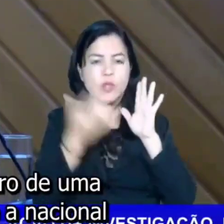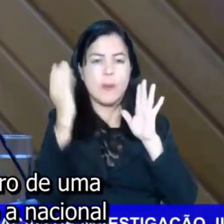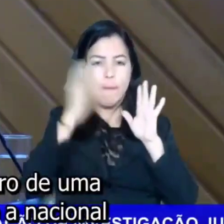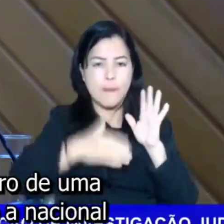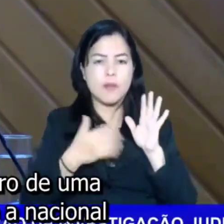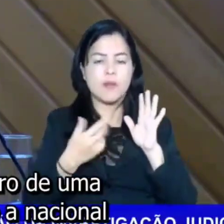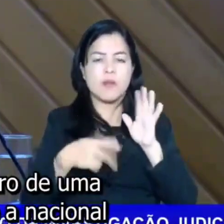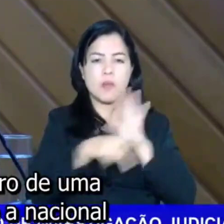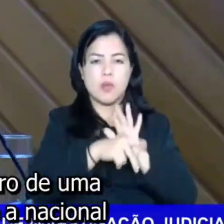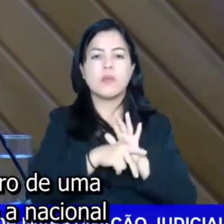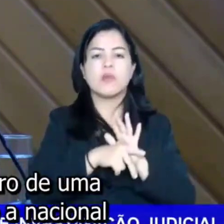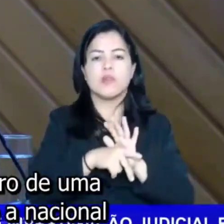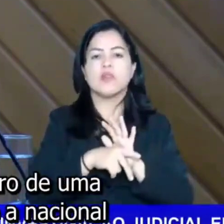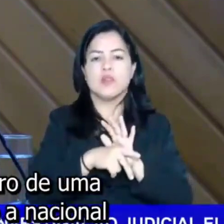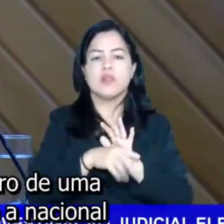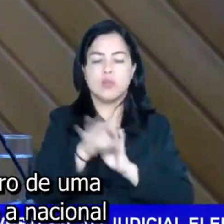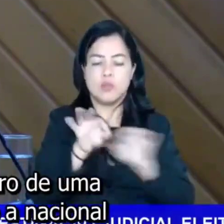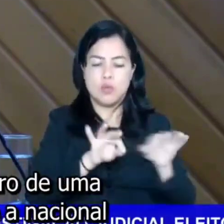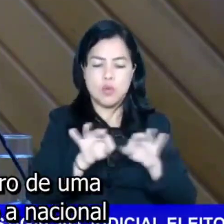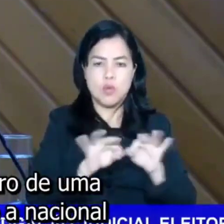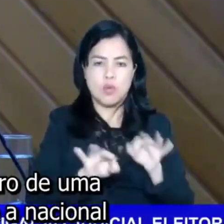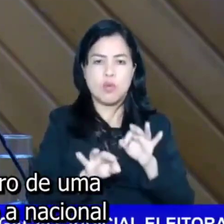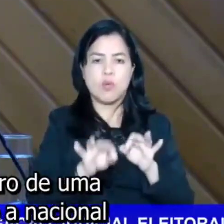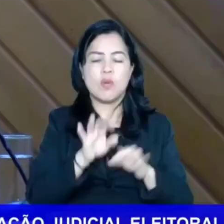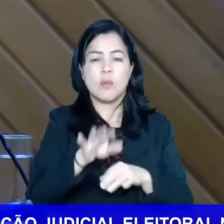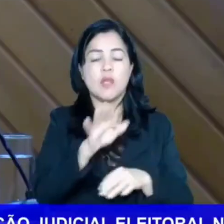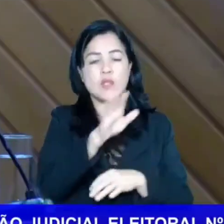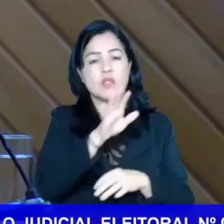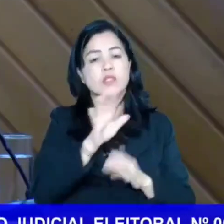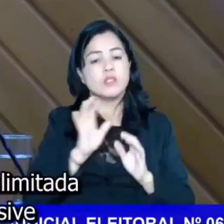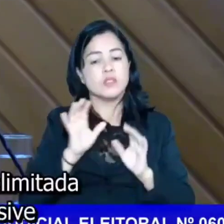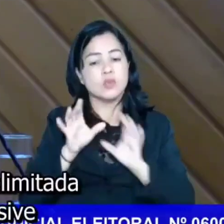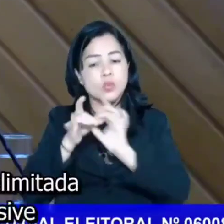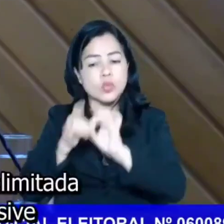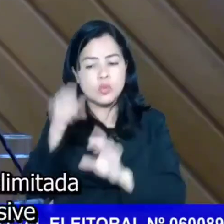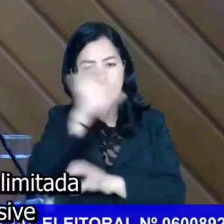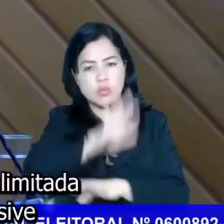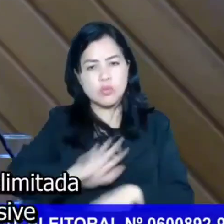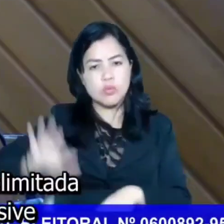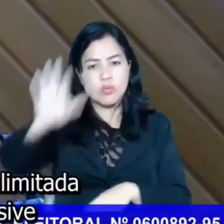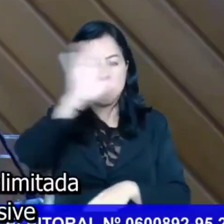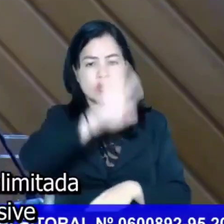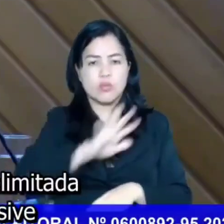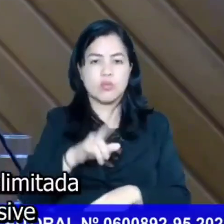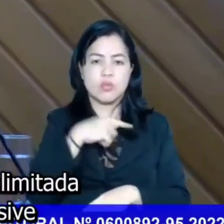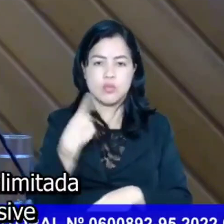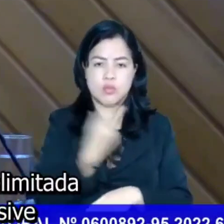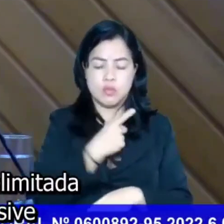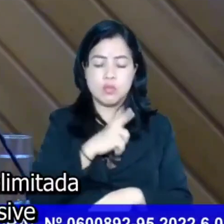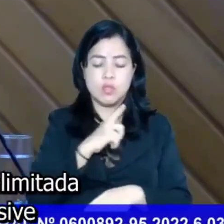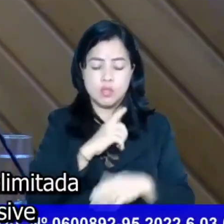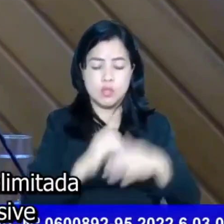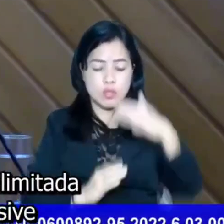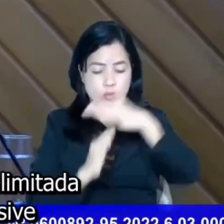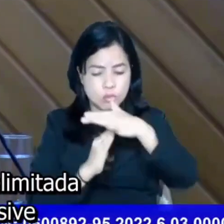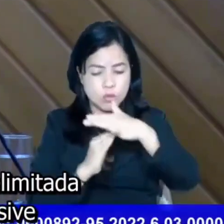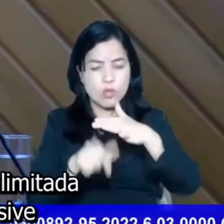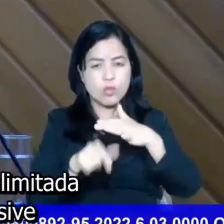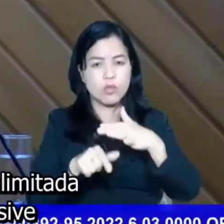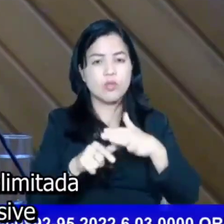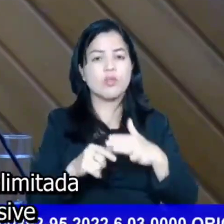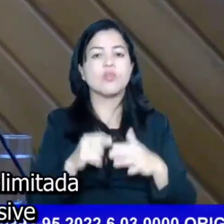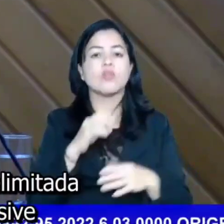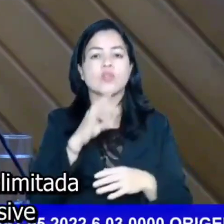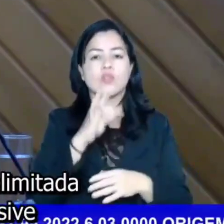própria para isso, que seria feita em relação à nacional. Então, nós temos essa questão muito bem delimitada junto ao